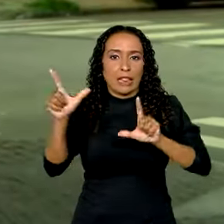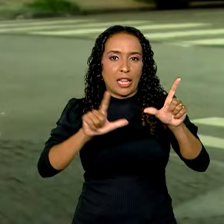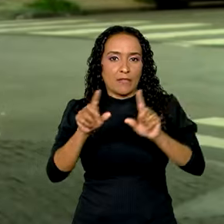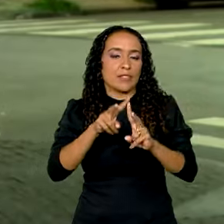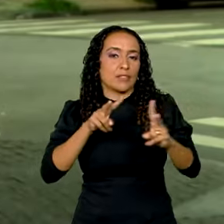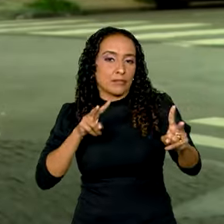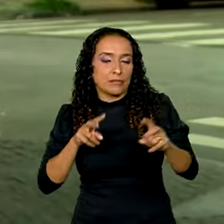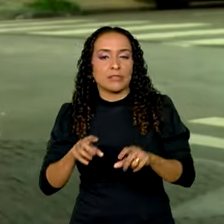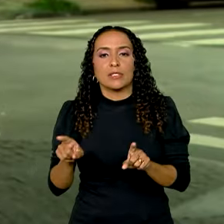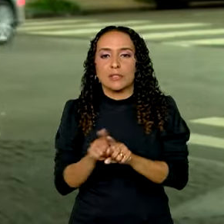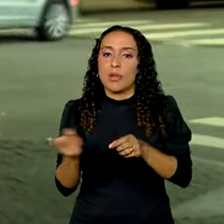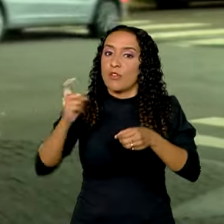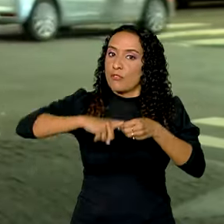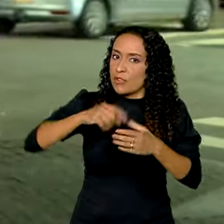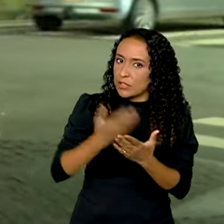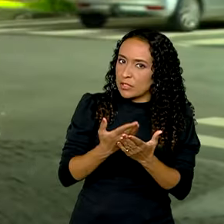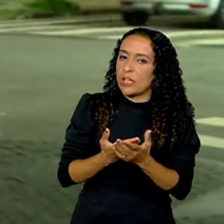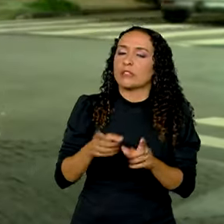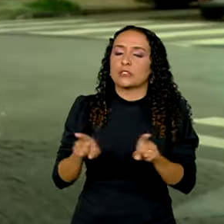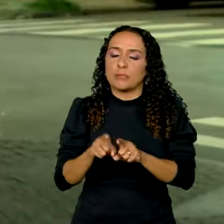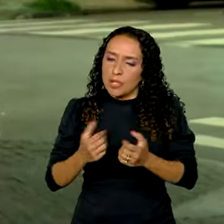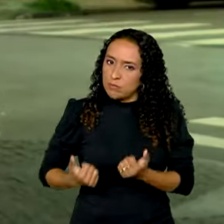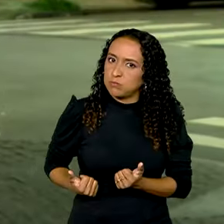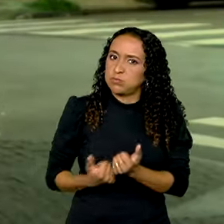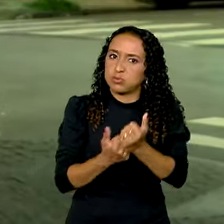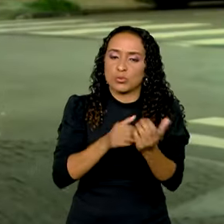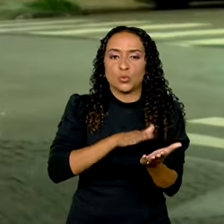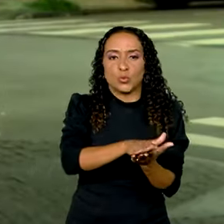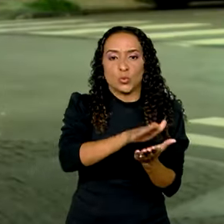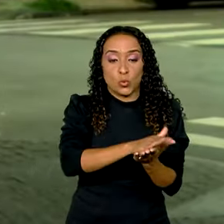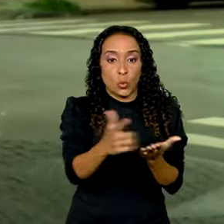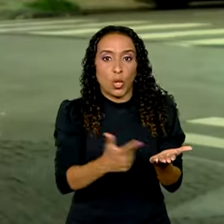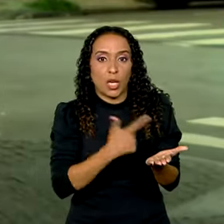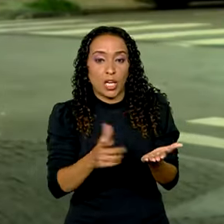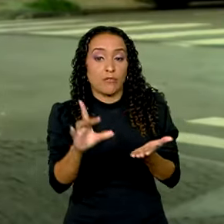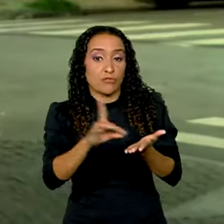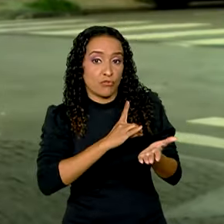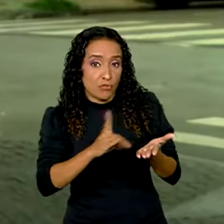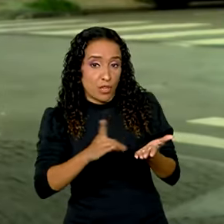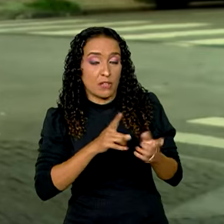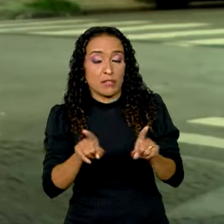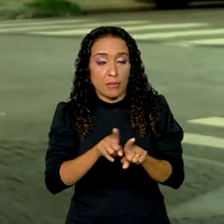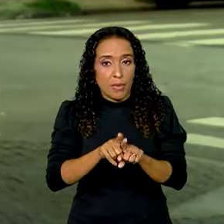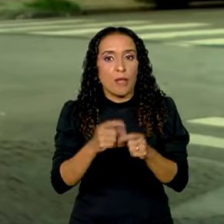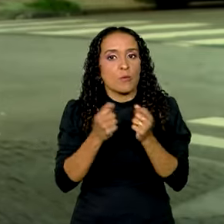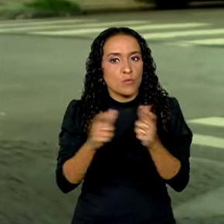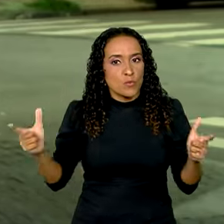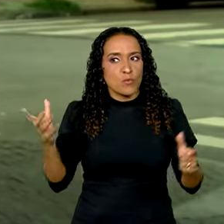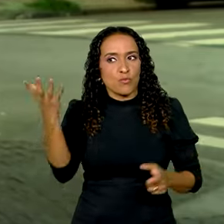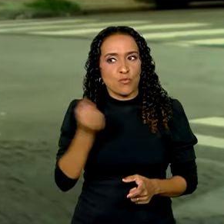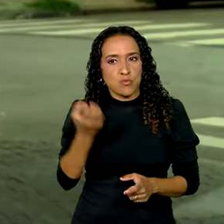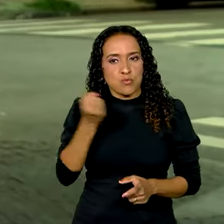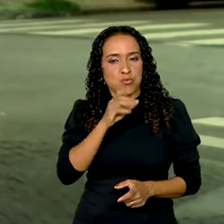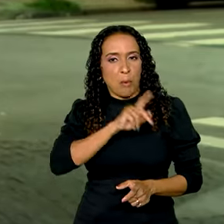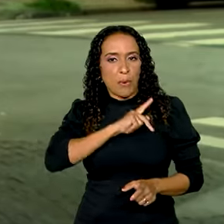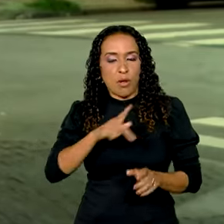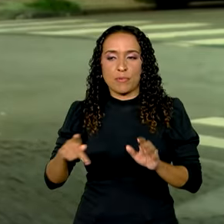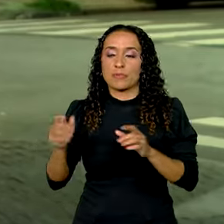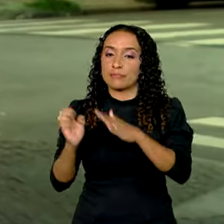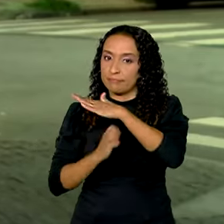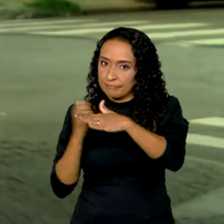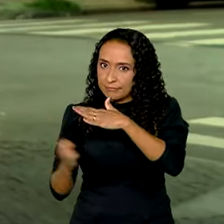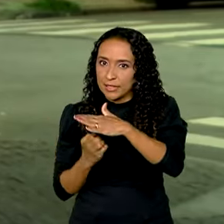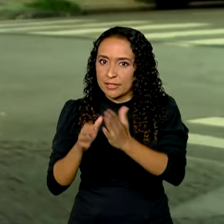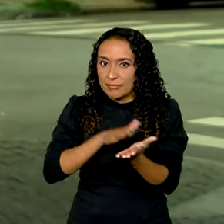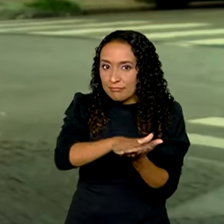aulas também influenciaram com a impressão de livros didáticos, que aumentou o faturamento das editoras. Um outro